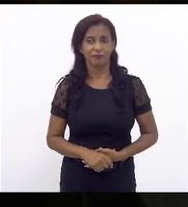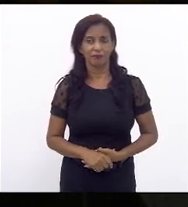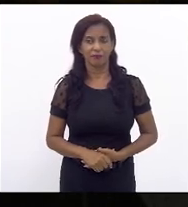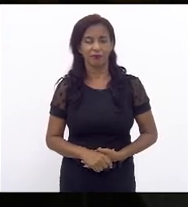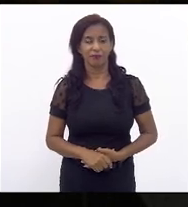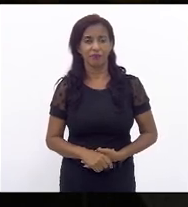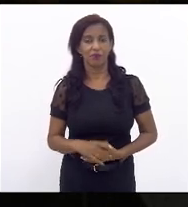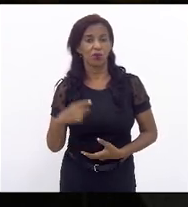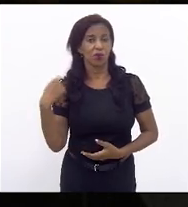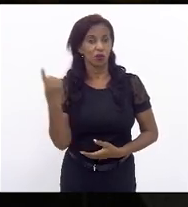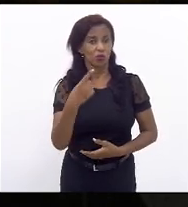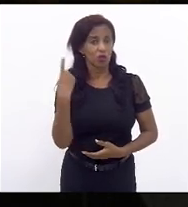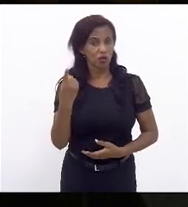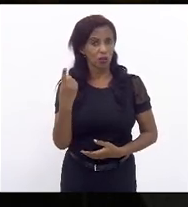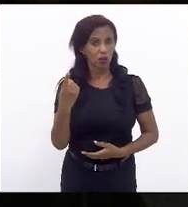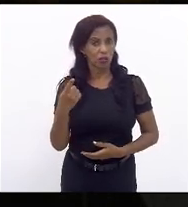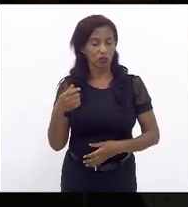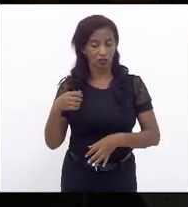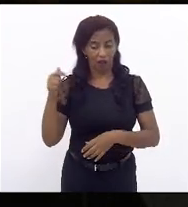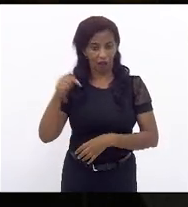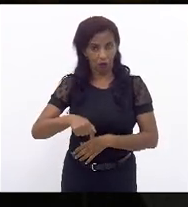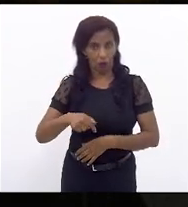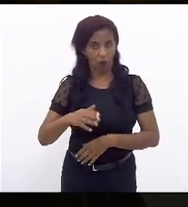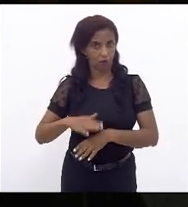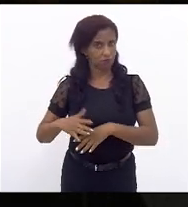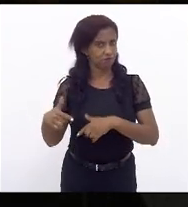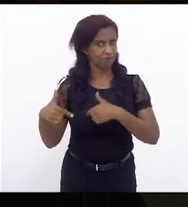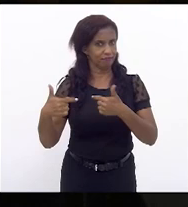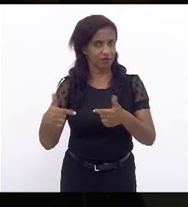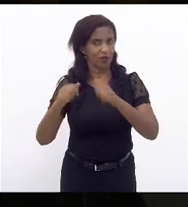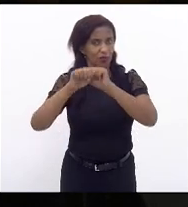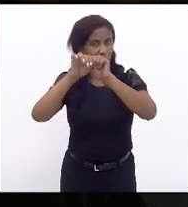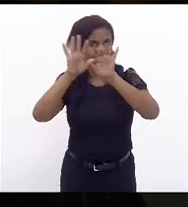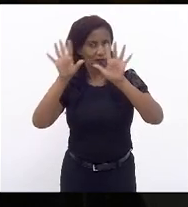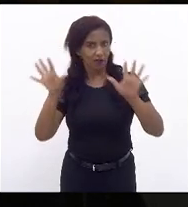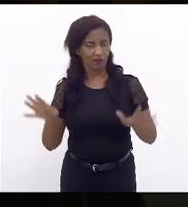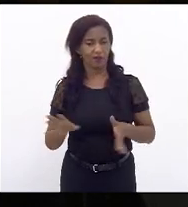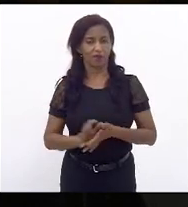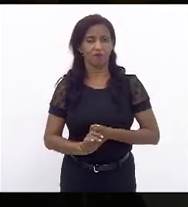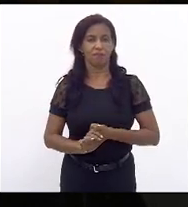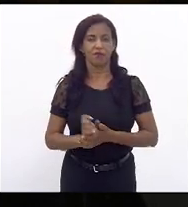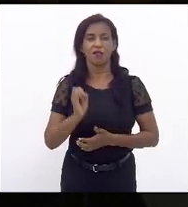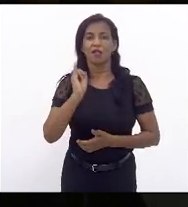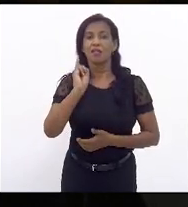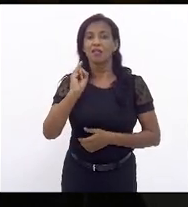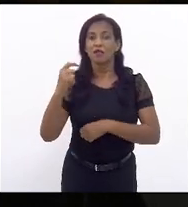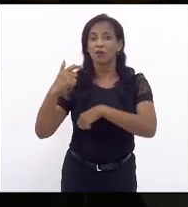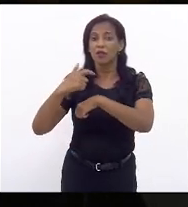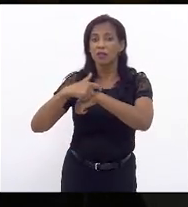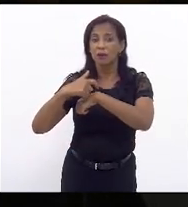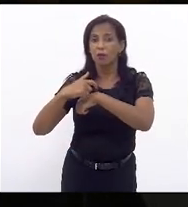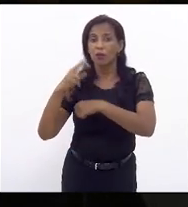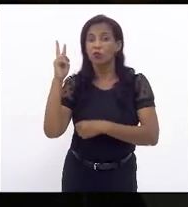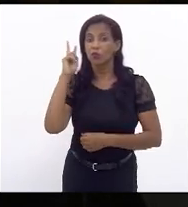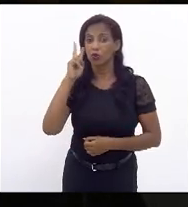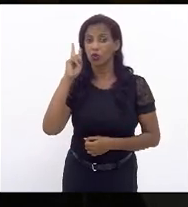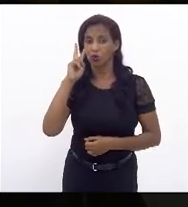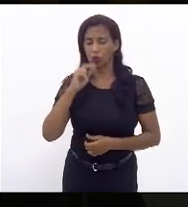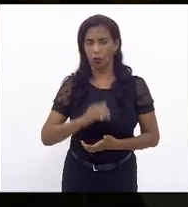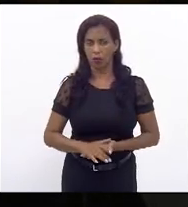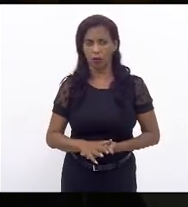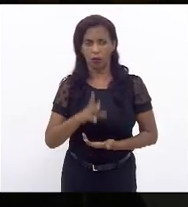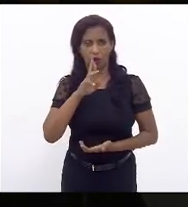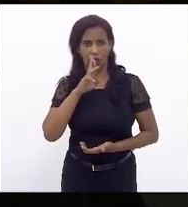E o que nós estamos fazendo agora, né? E eu fui claro, se não fosse esse momento histórico, deputado